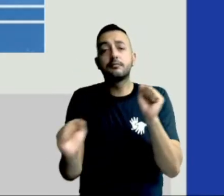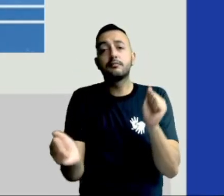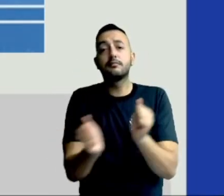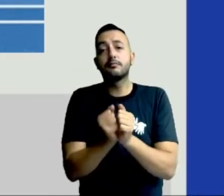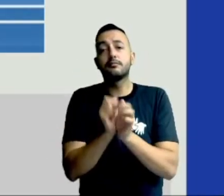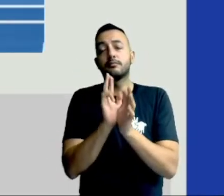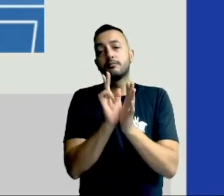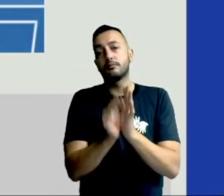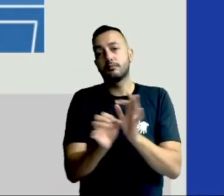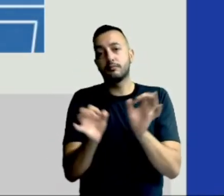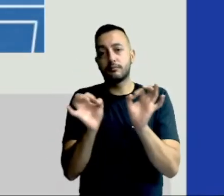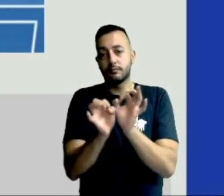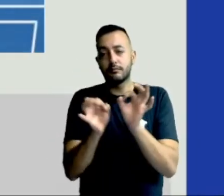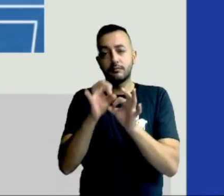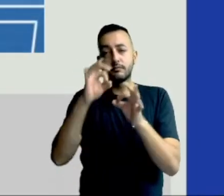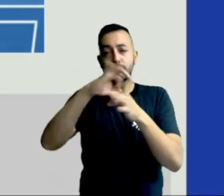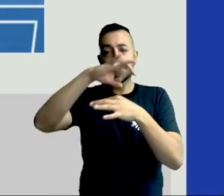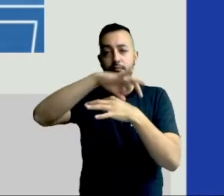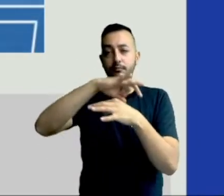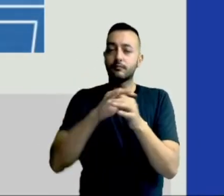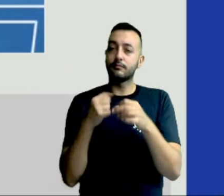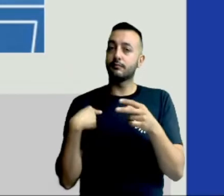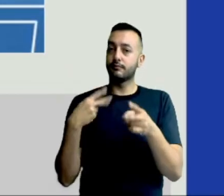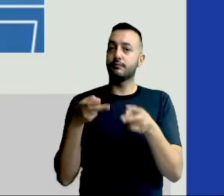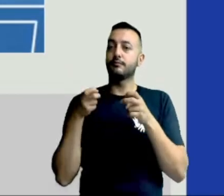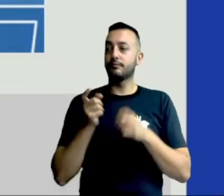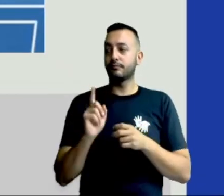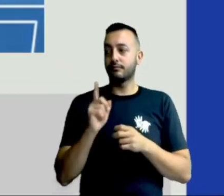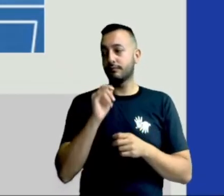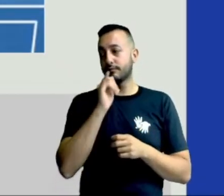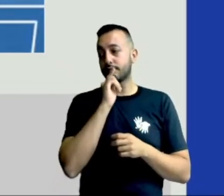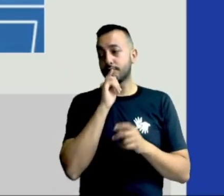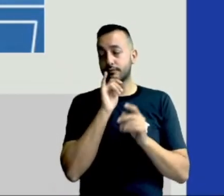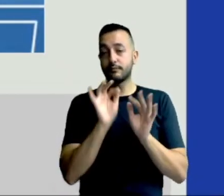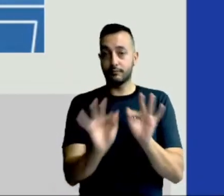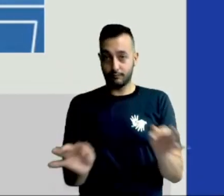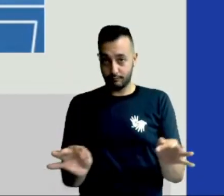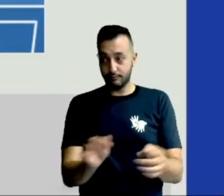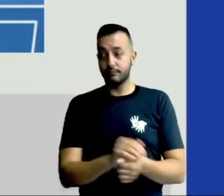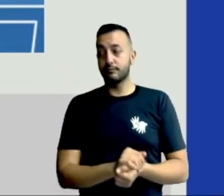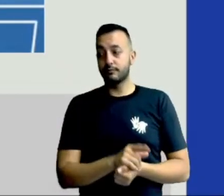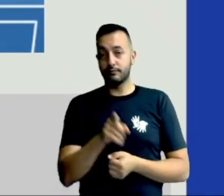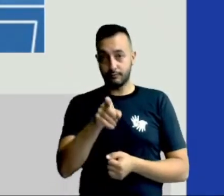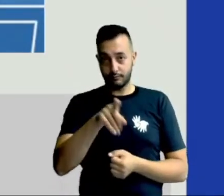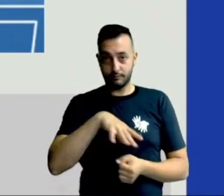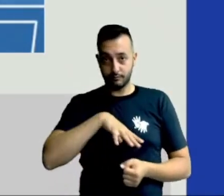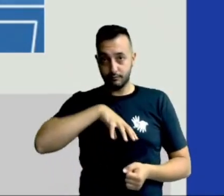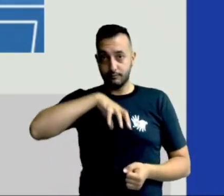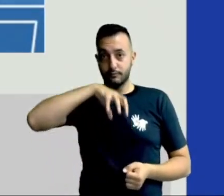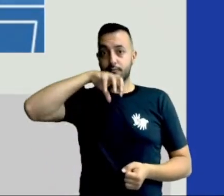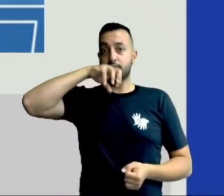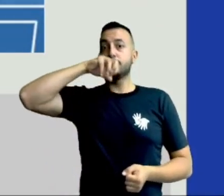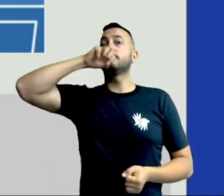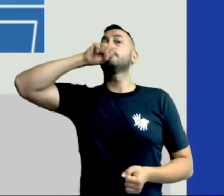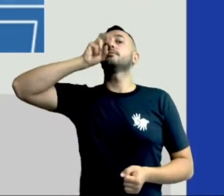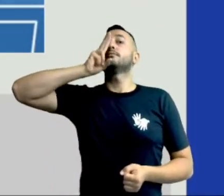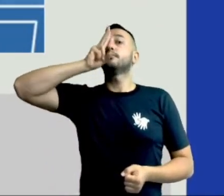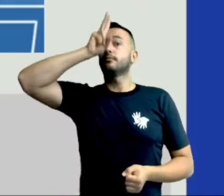de outras e nem sequer percebemos. Quer um exemplo simples? Respire bem fundo.